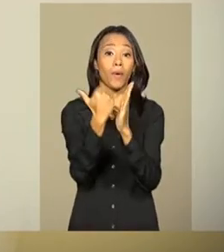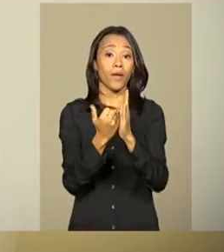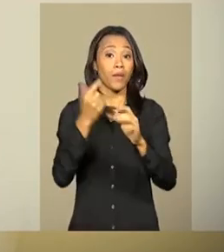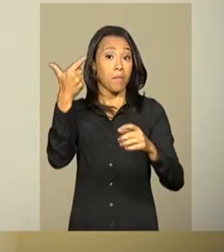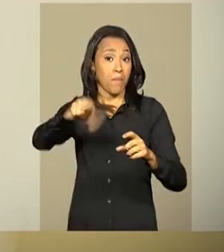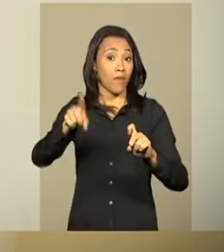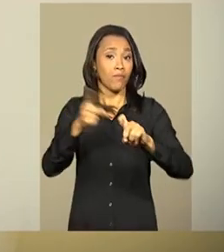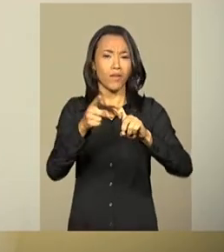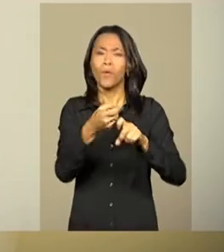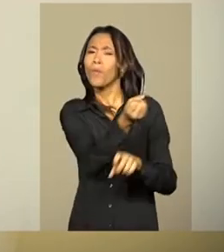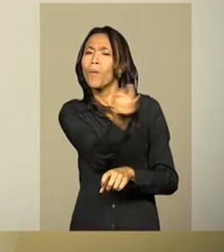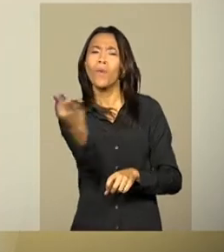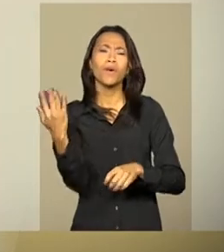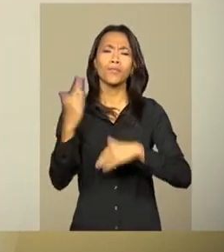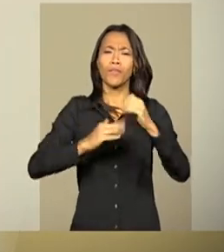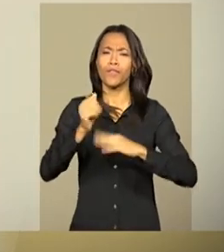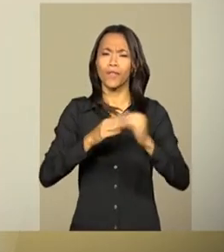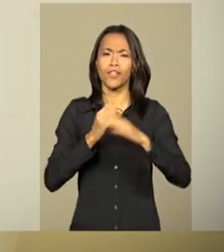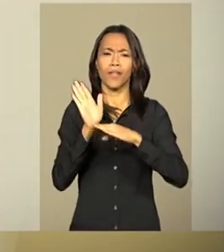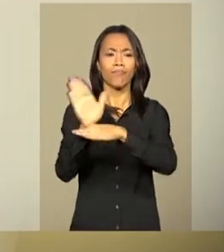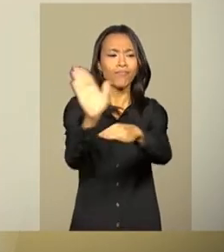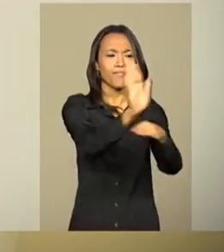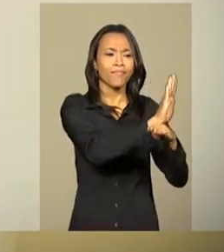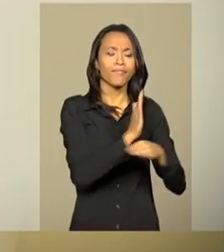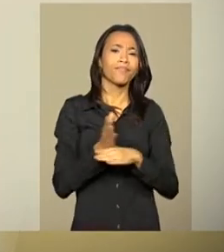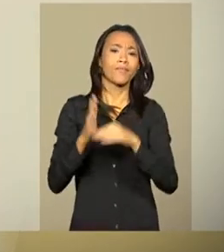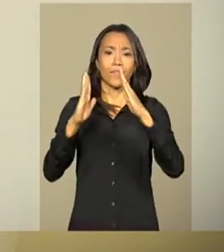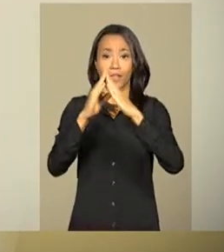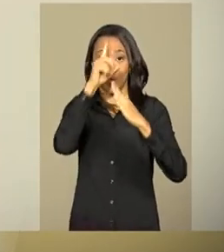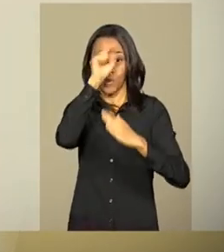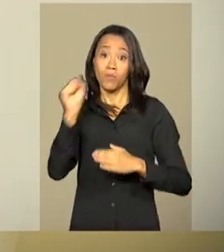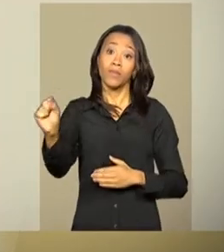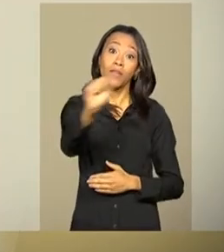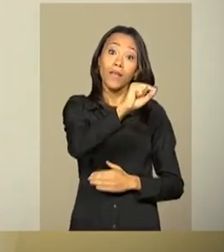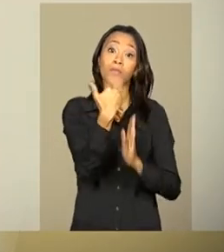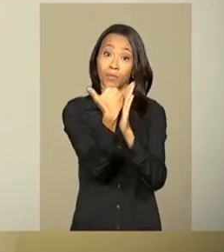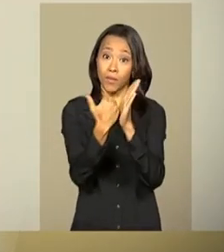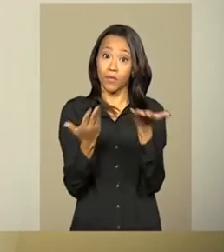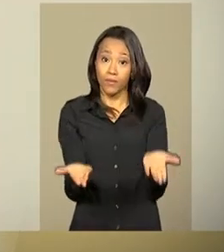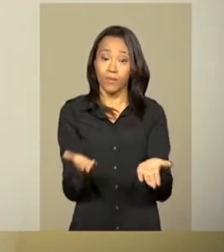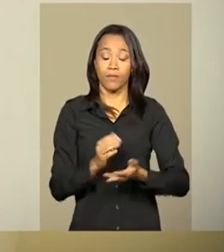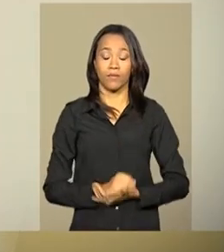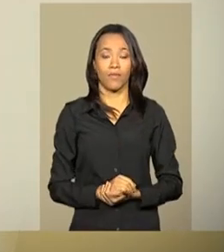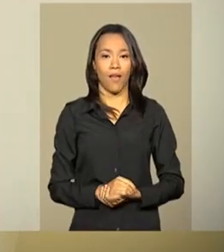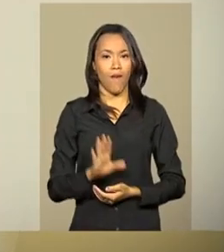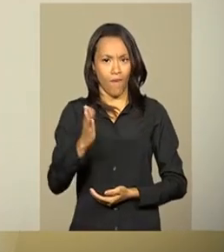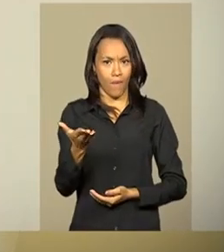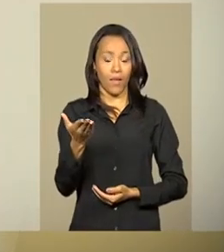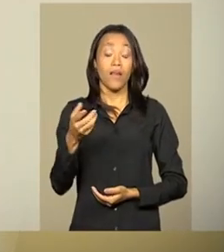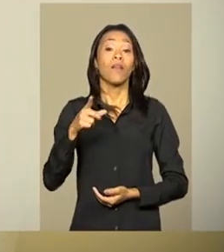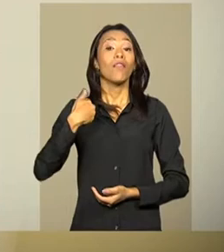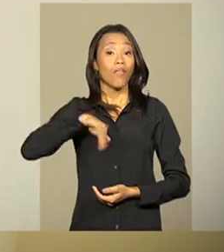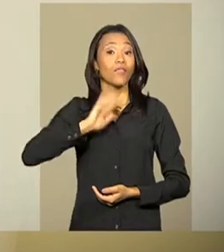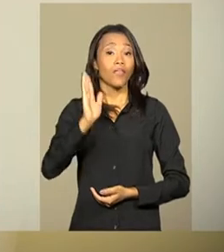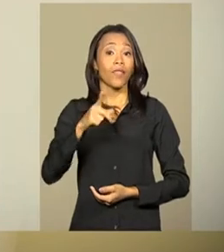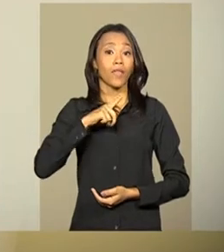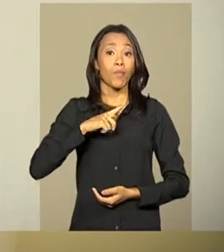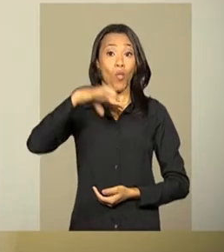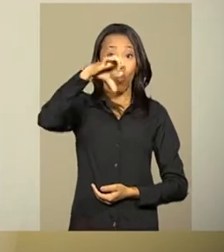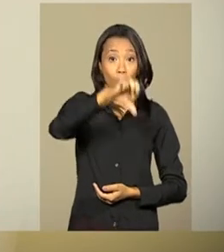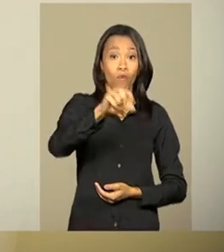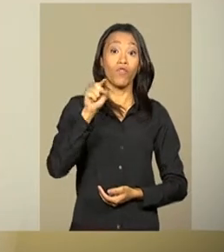quantos profissionais já estão atendendo a população nos postos de saúde pelo programa Mais Médicos olha Luciano nós já